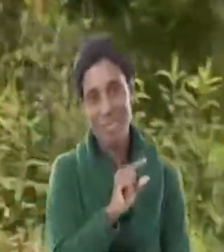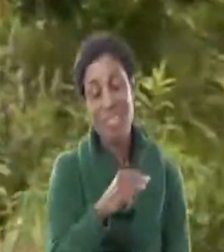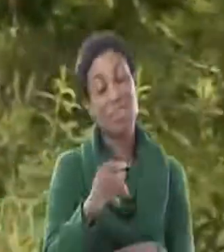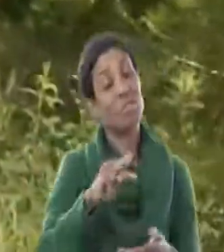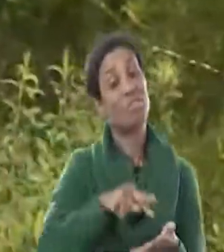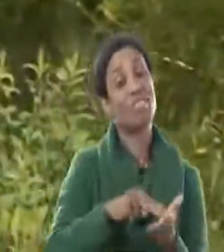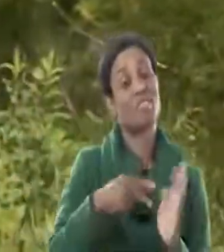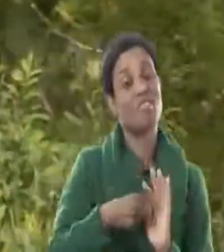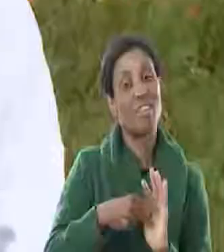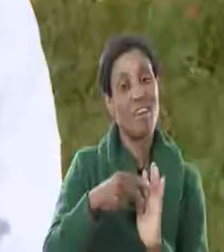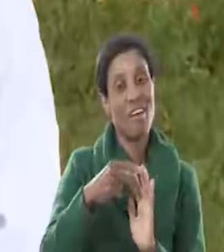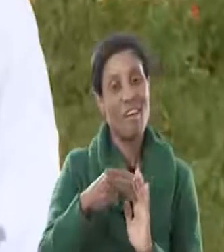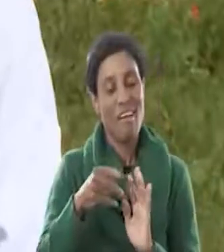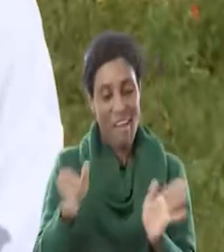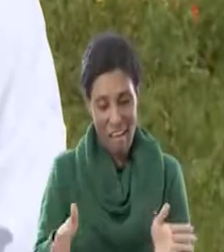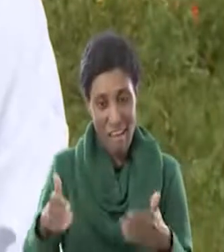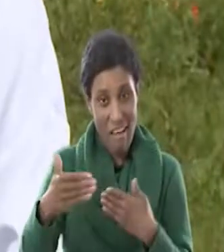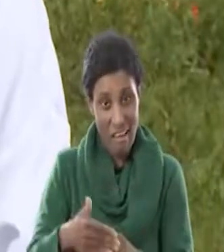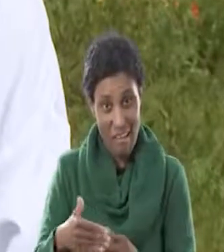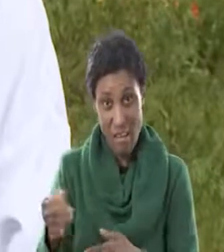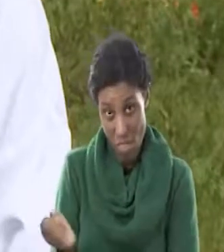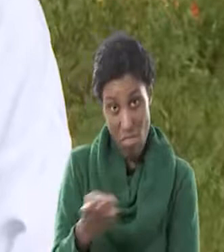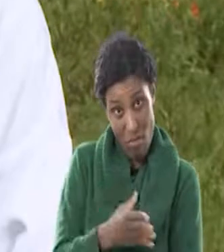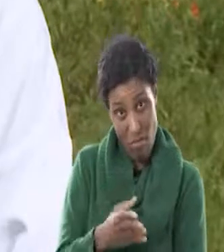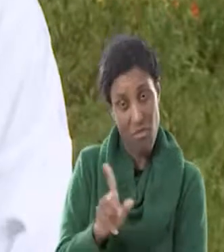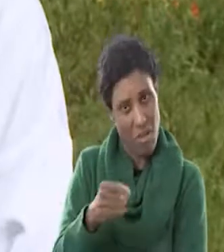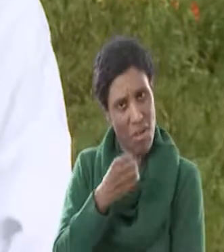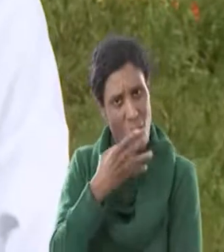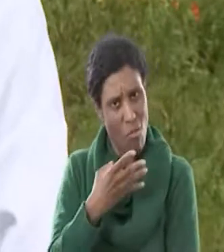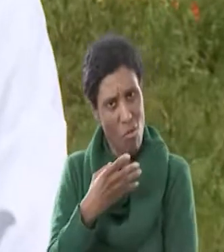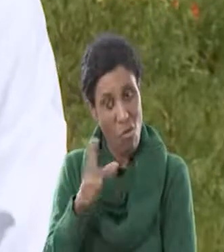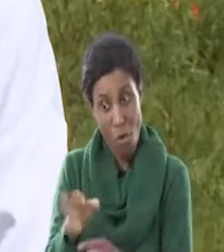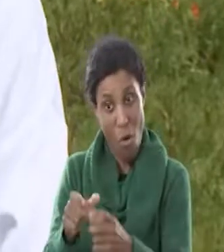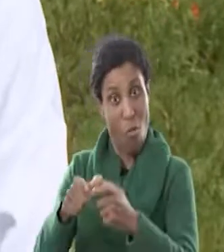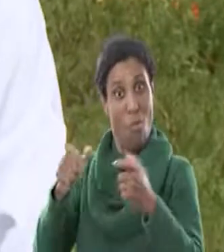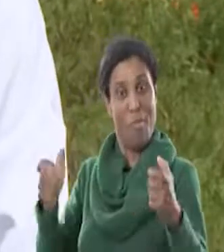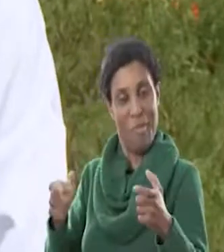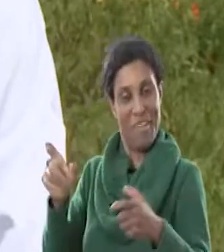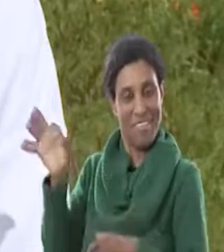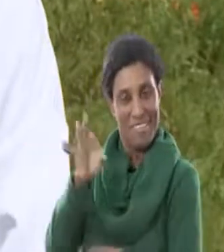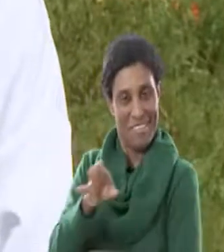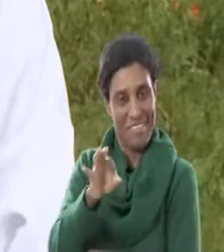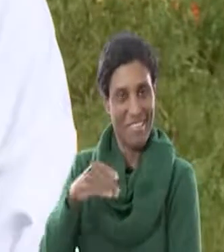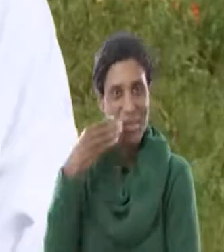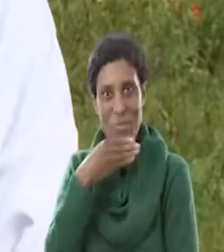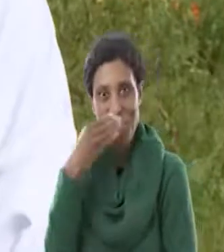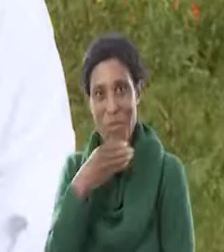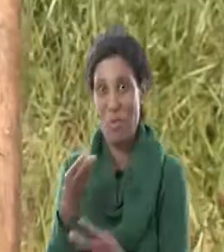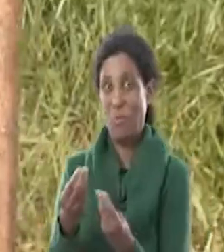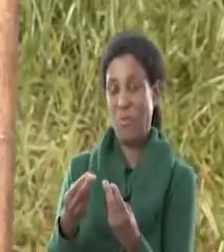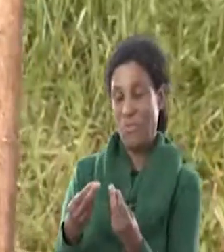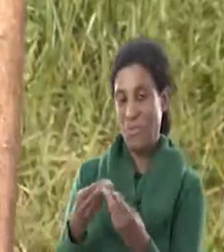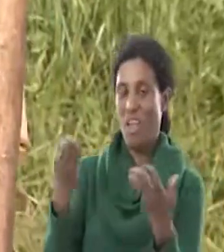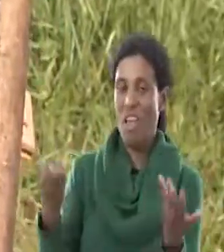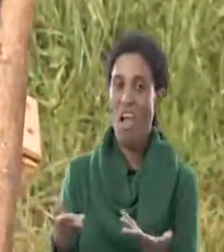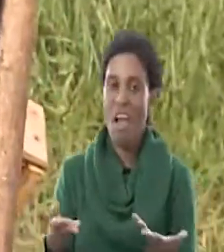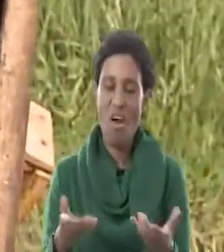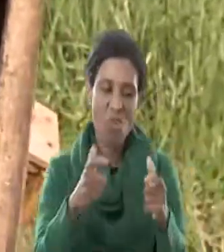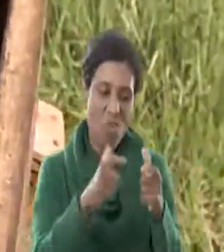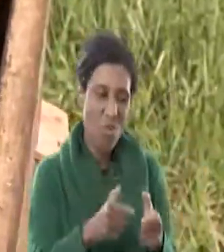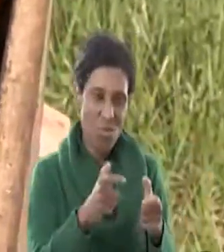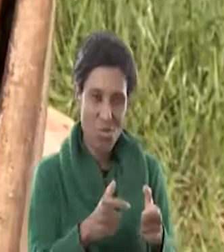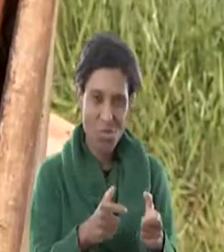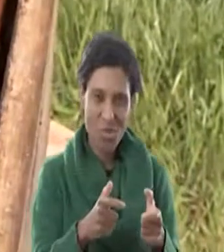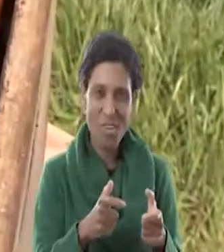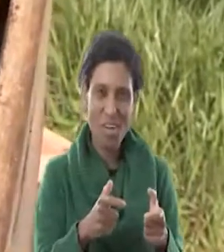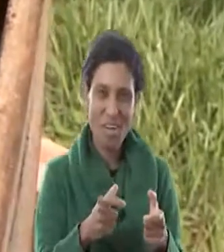varia muito de uma rainha boa, né? Uma caixa que tem uma rainha nova, rainha boa, aumenta as abelhas e dá bastante produção de mel, né? E aí se é